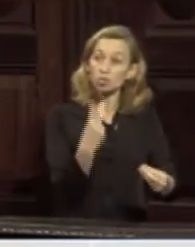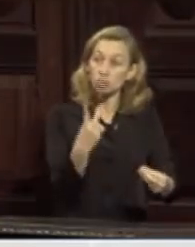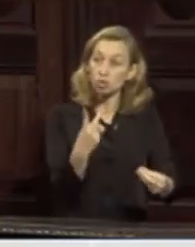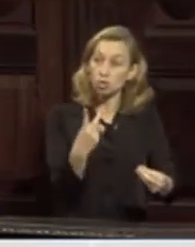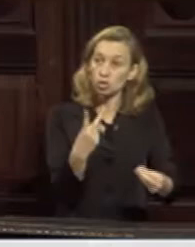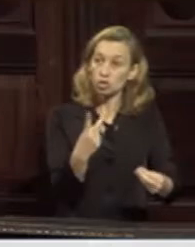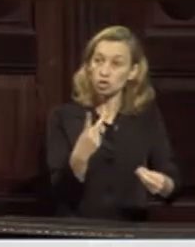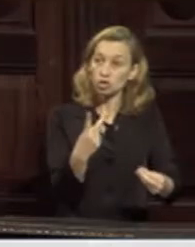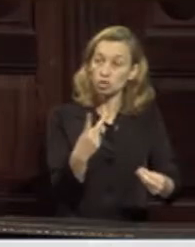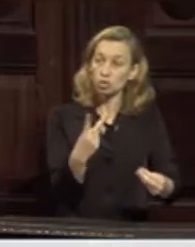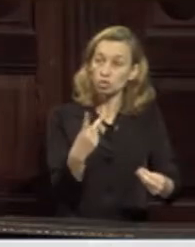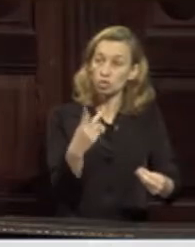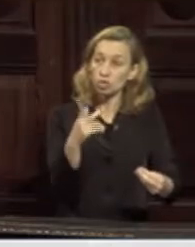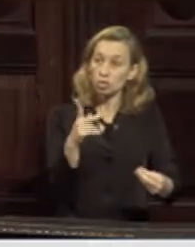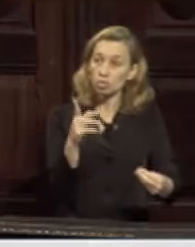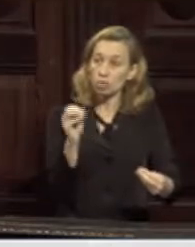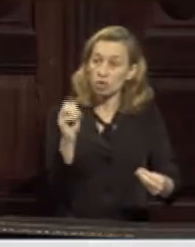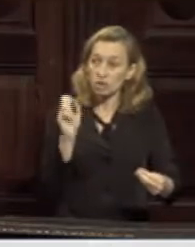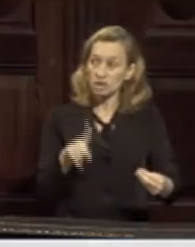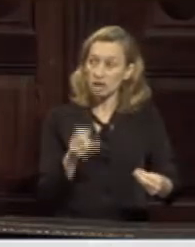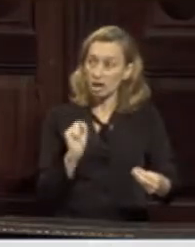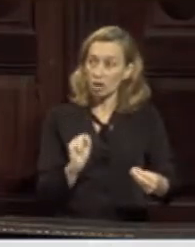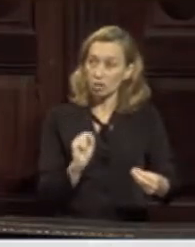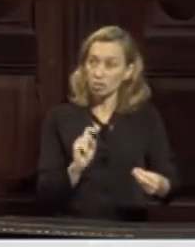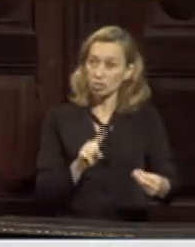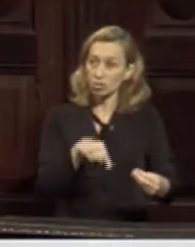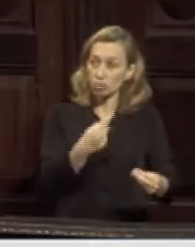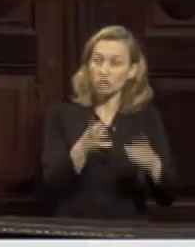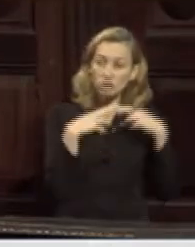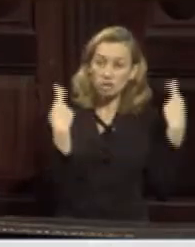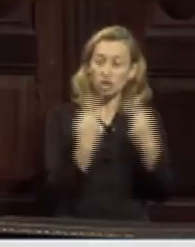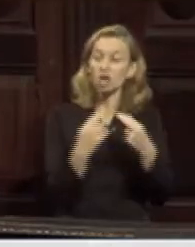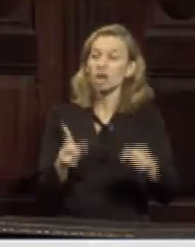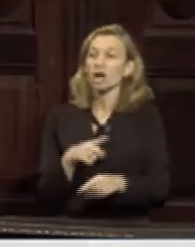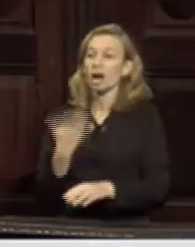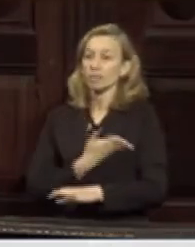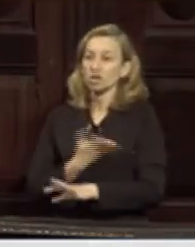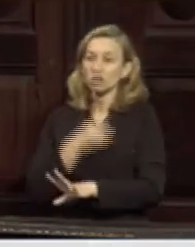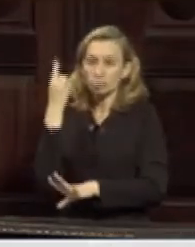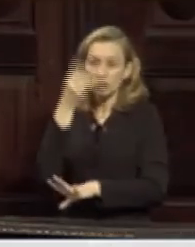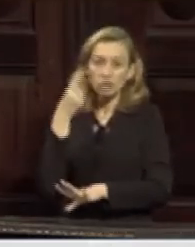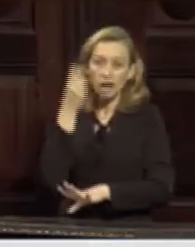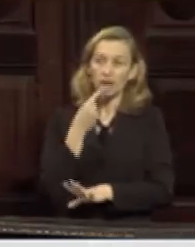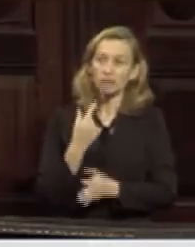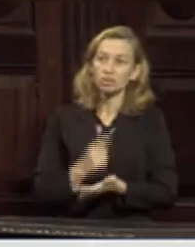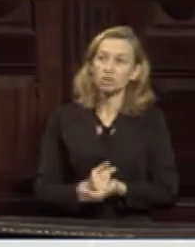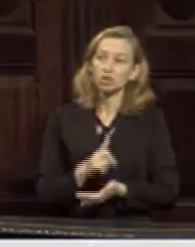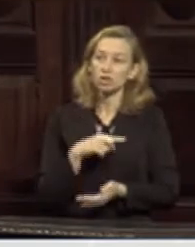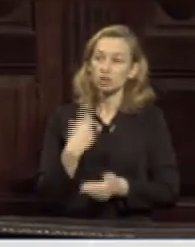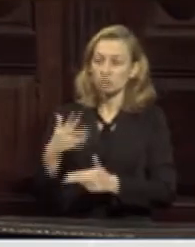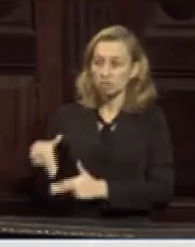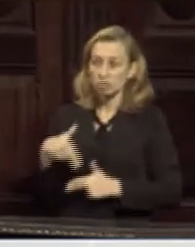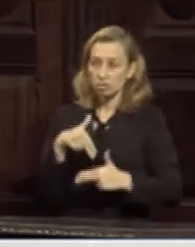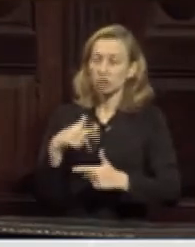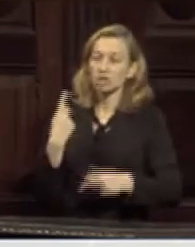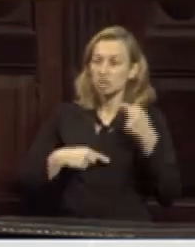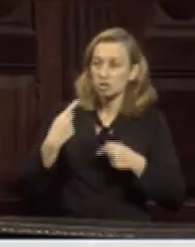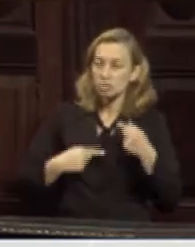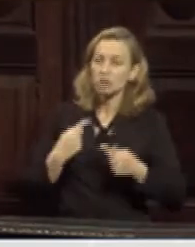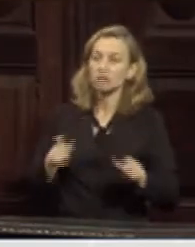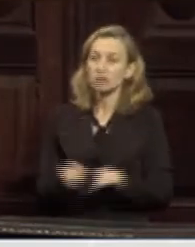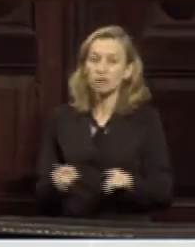nas regras do pós-sal, nas regras de concessão. Senhoras e senhores deputados, está aqui em debate também na